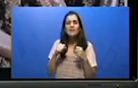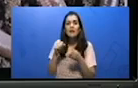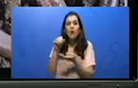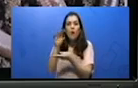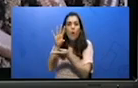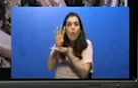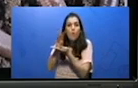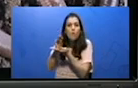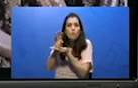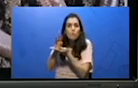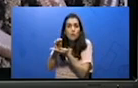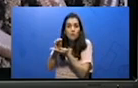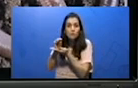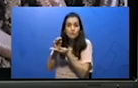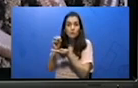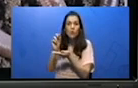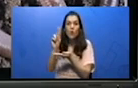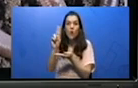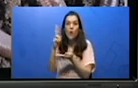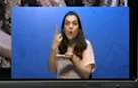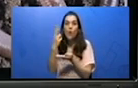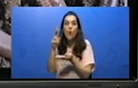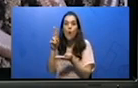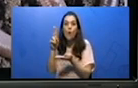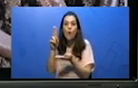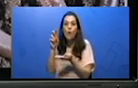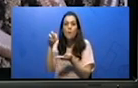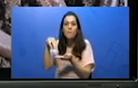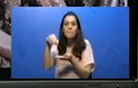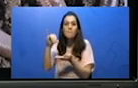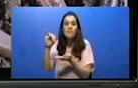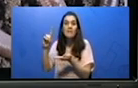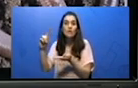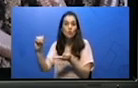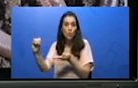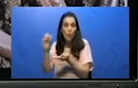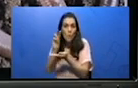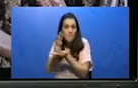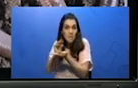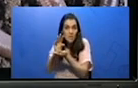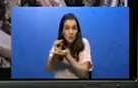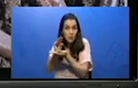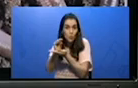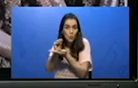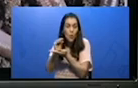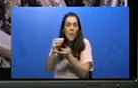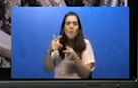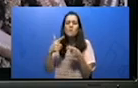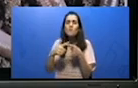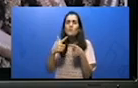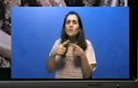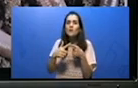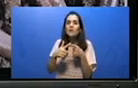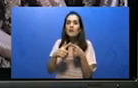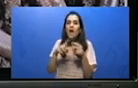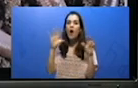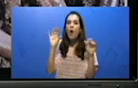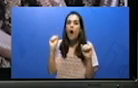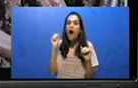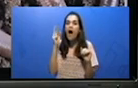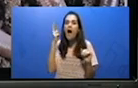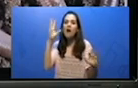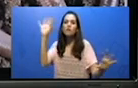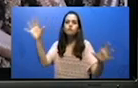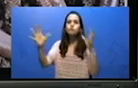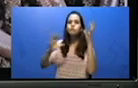minhoca, vermes do modo geral, tem um corpo úmido, então a umidade do ar é muito relevante, a umidade do ambiente é muito relevante para a